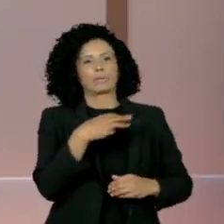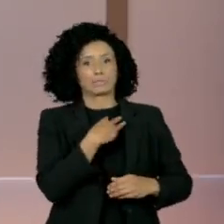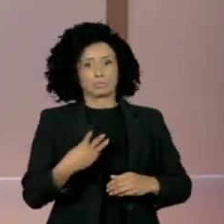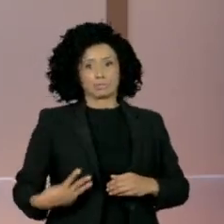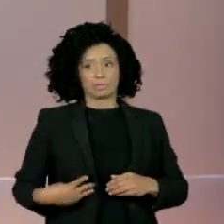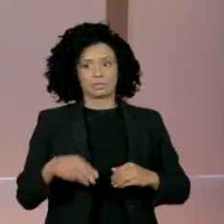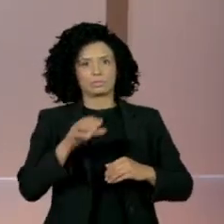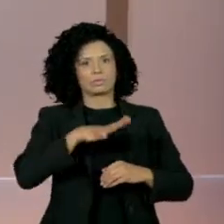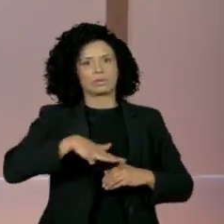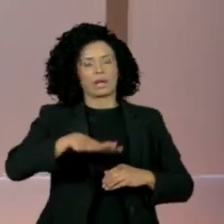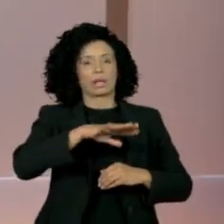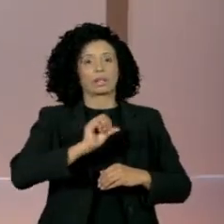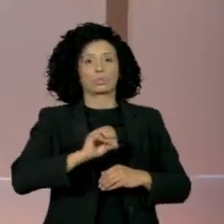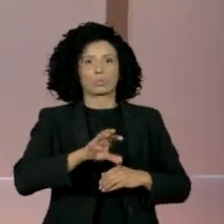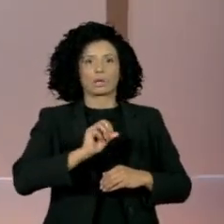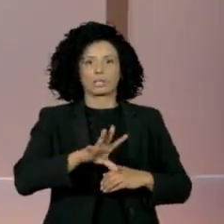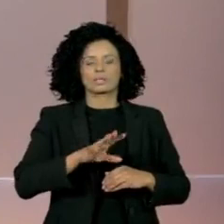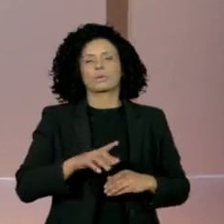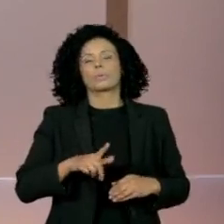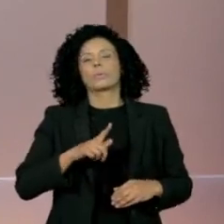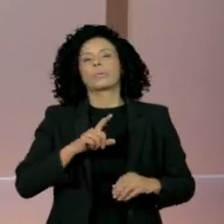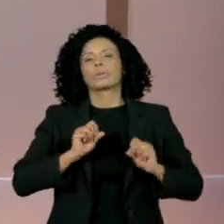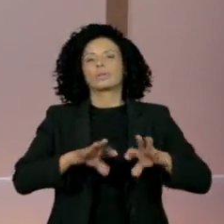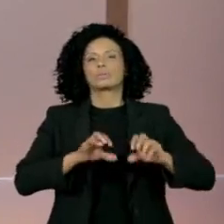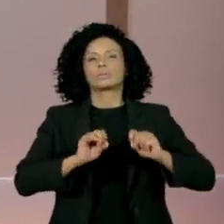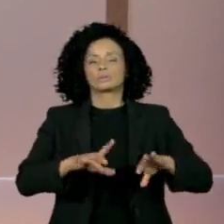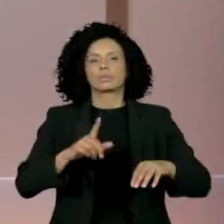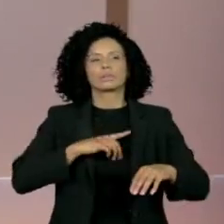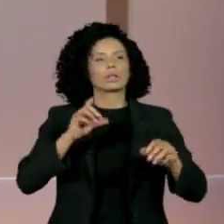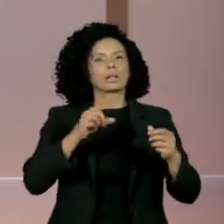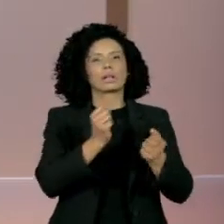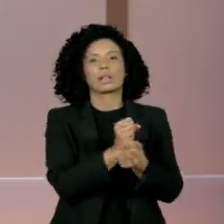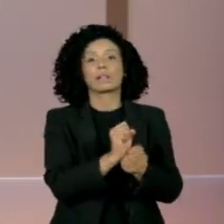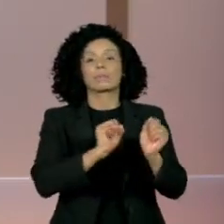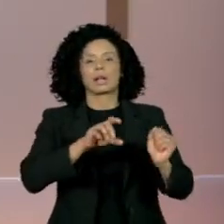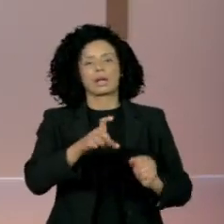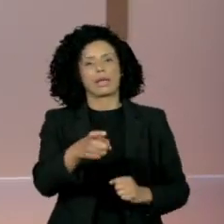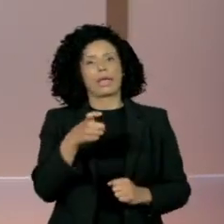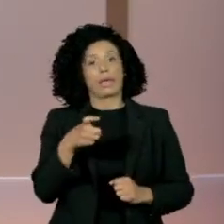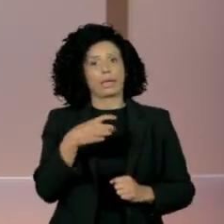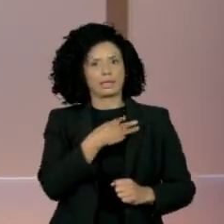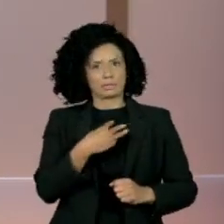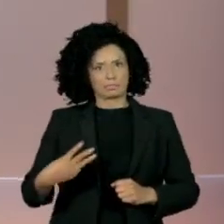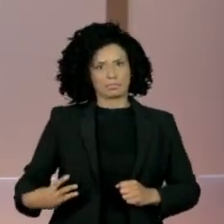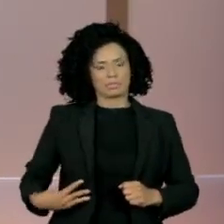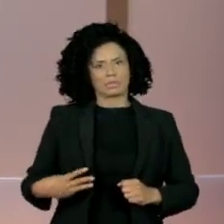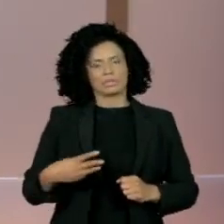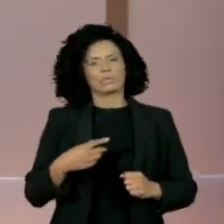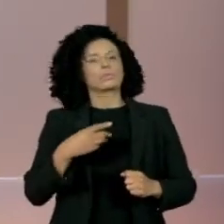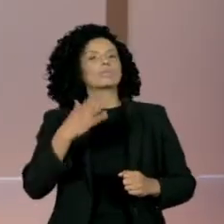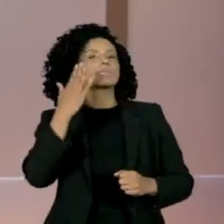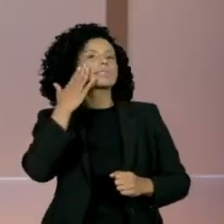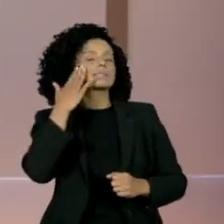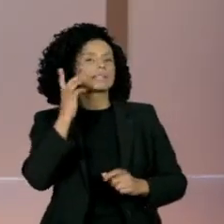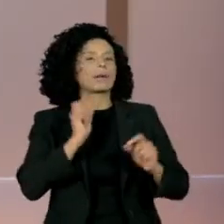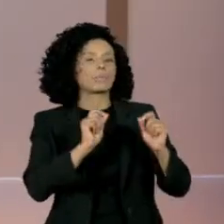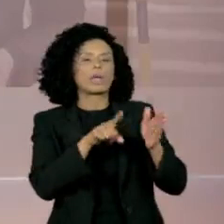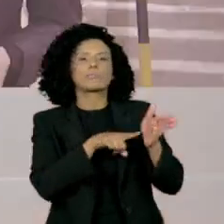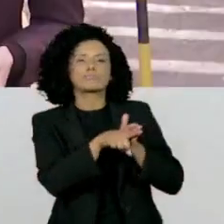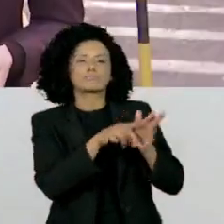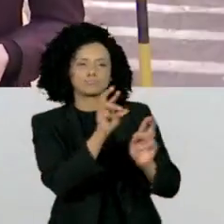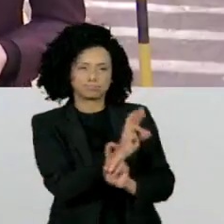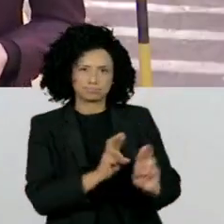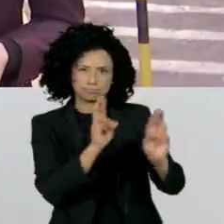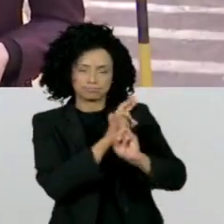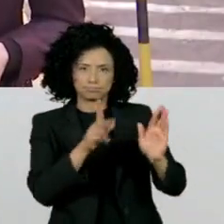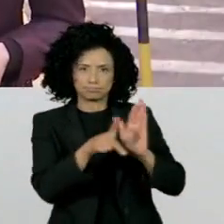argumento utilizado pelo juiz federal Ney Belo para libertar o ex-ministro por ter ficado convencido que as investigações sobre a